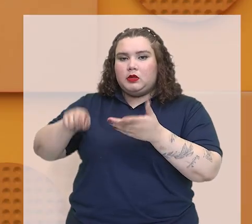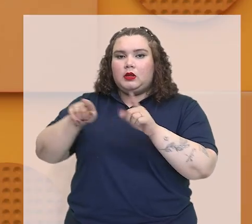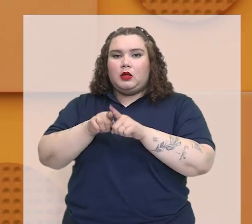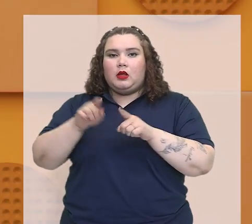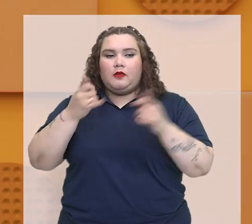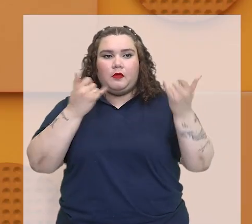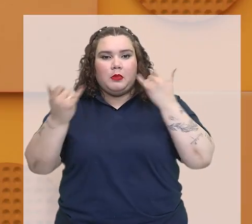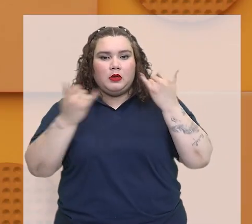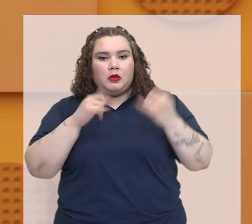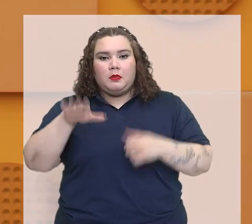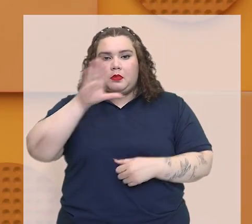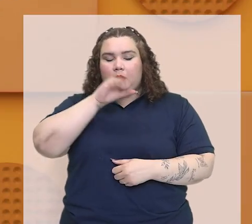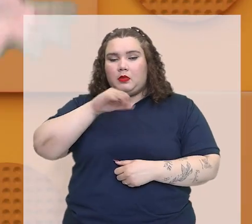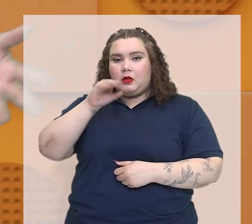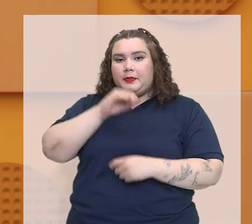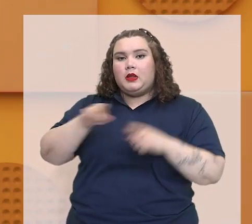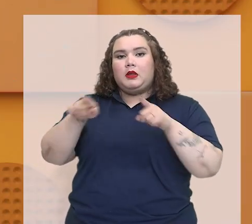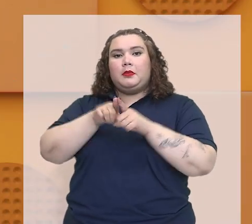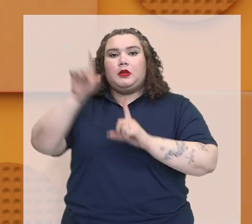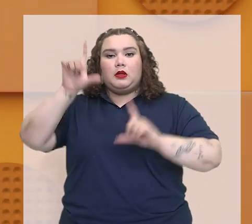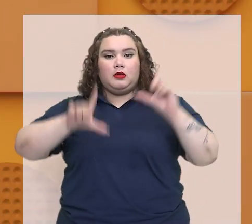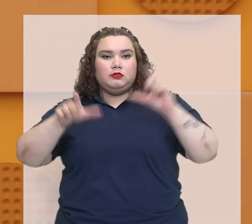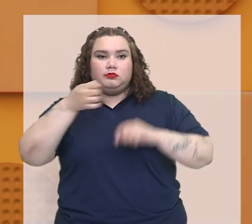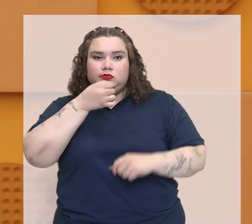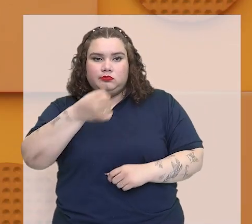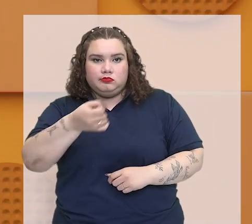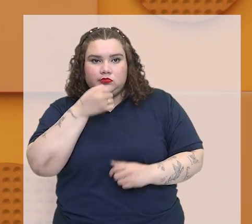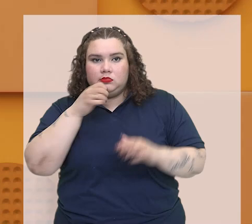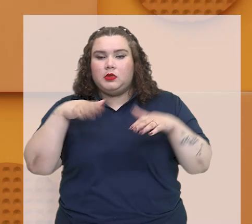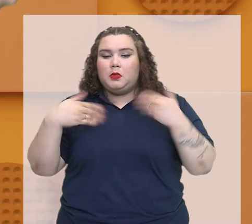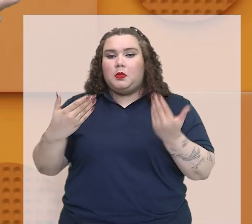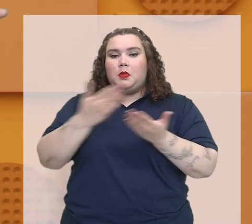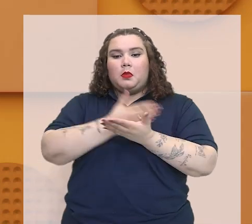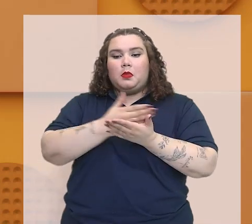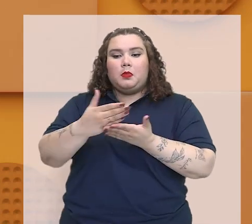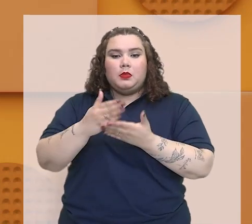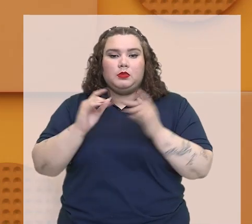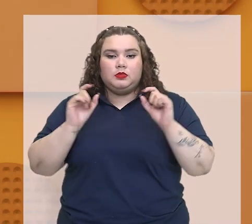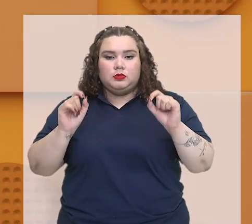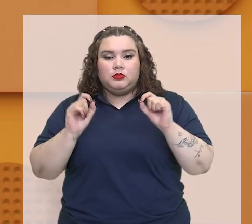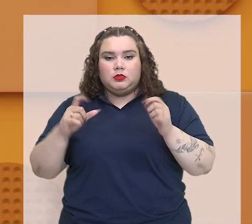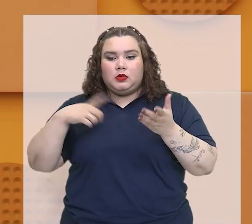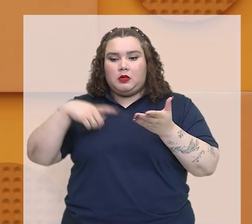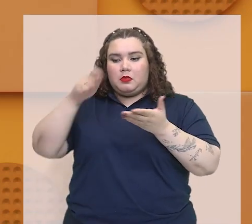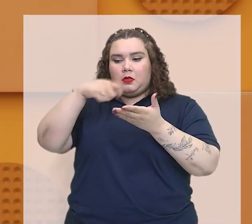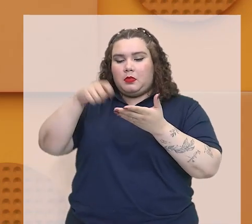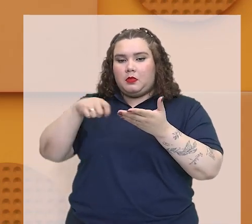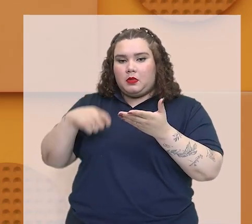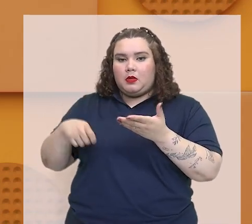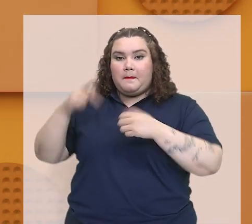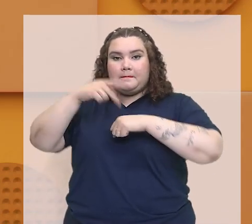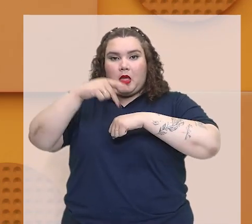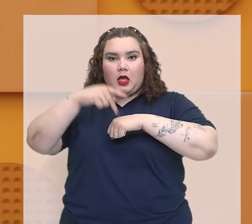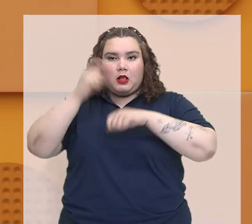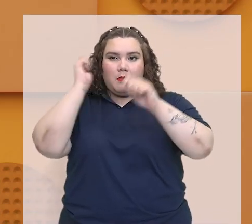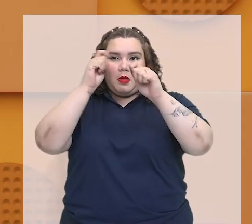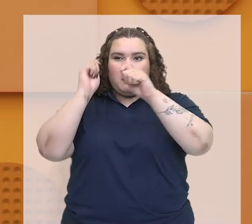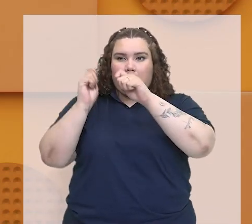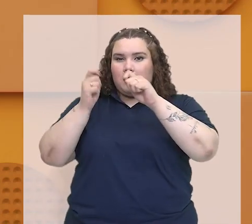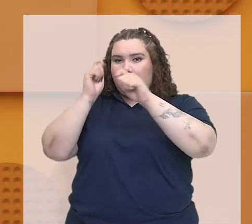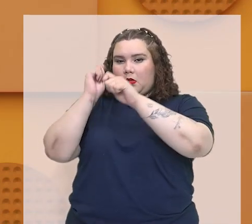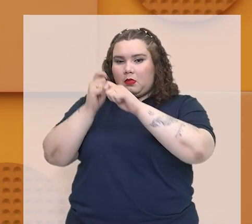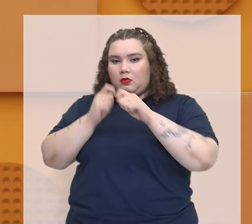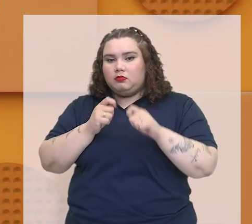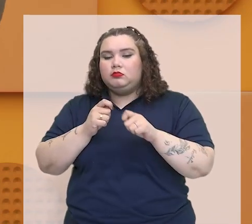falada, da imprensa, inclusive, televisionada. Então, eles começaram exatamente esculpindo informações na pedra,